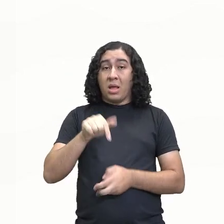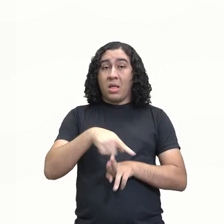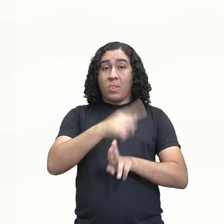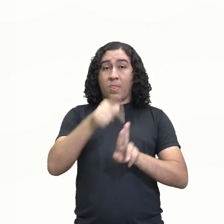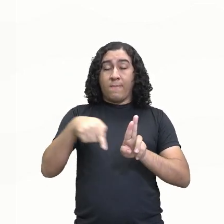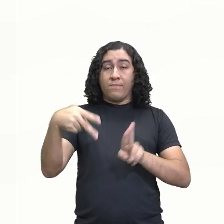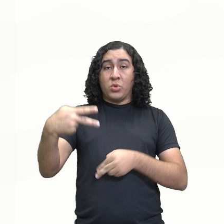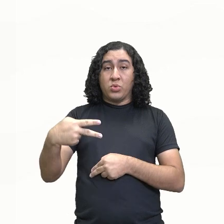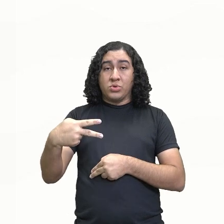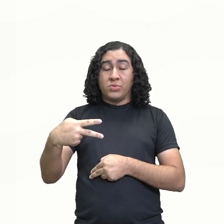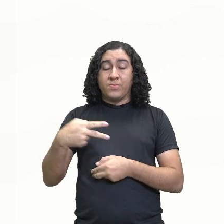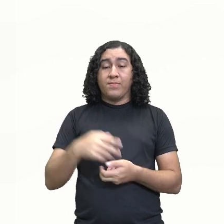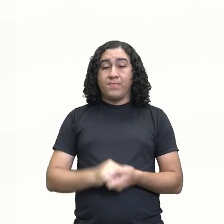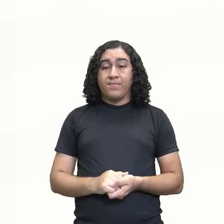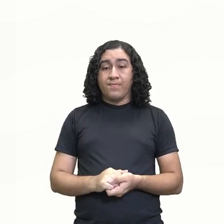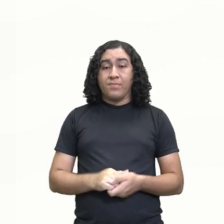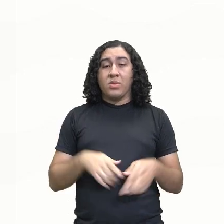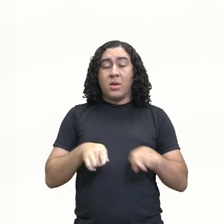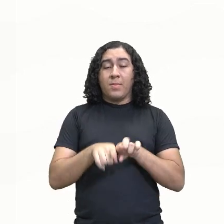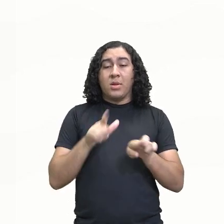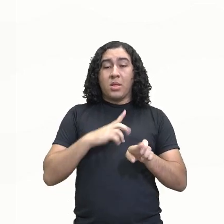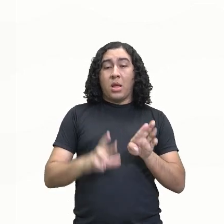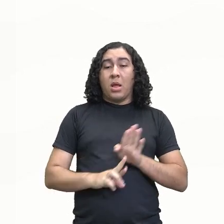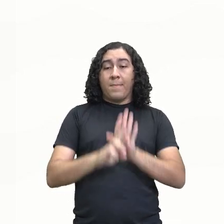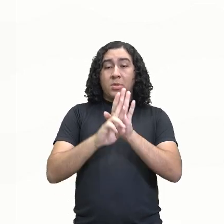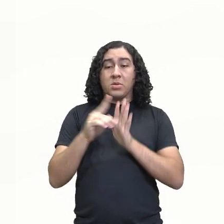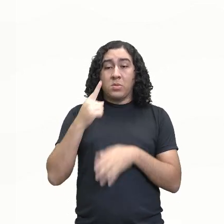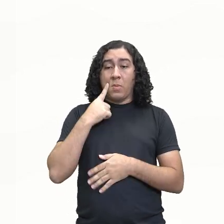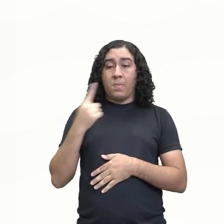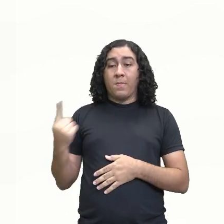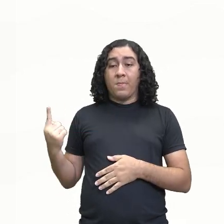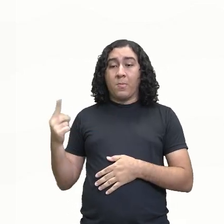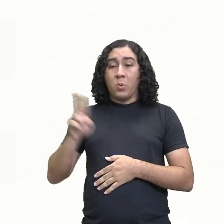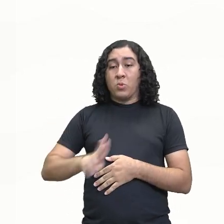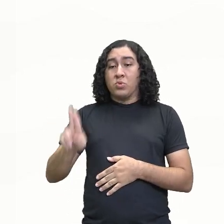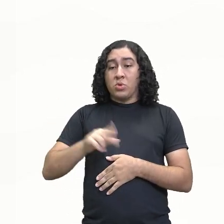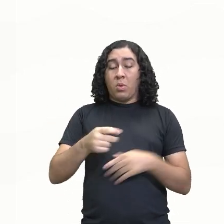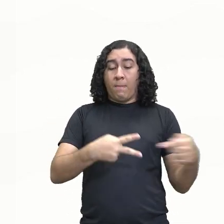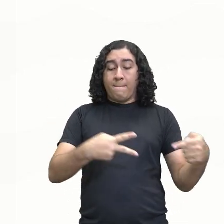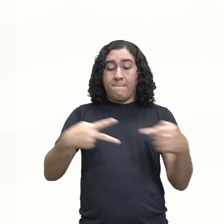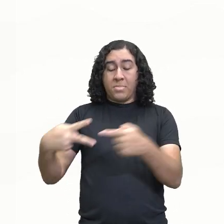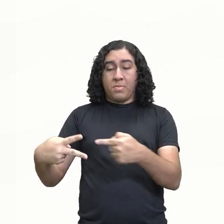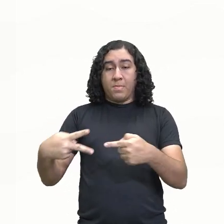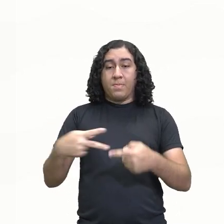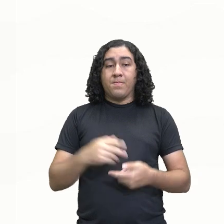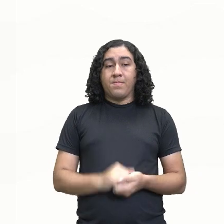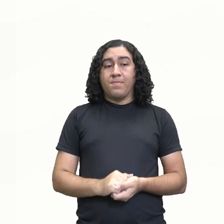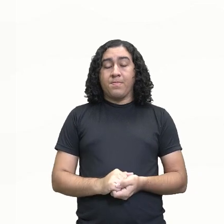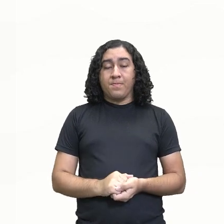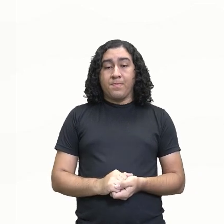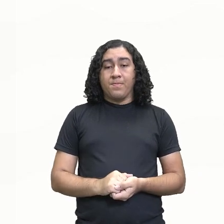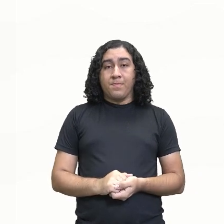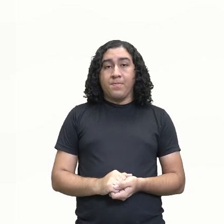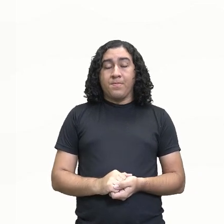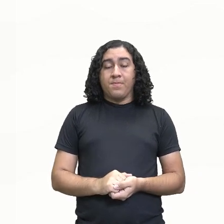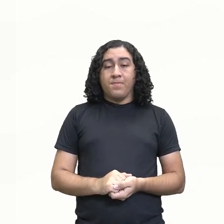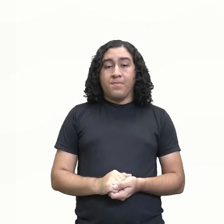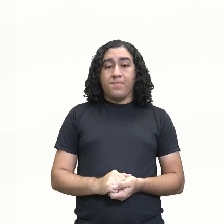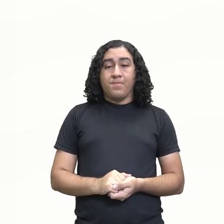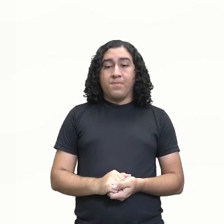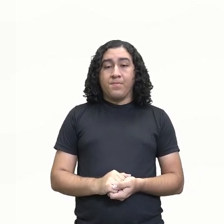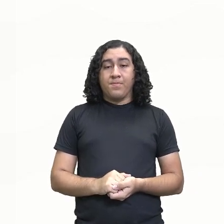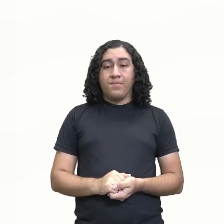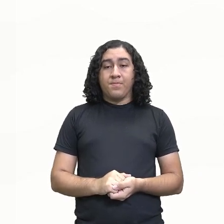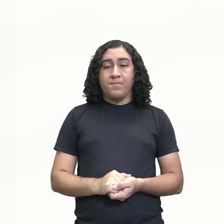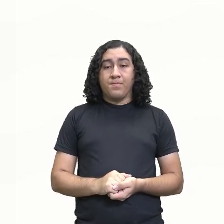que 2π, e aqui nós temos a representação usando quem? A senoide. Tudo bem? Avançando